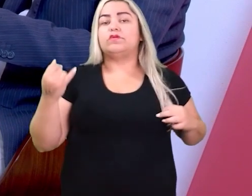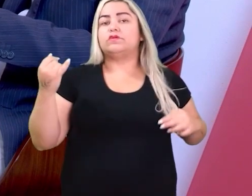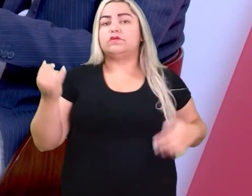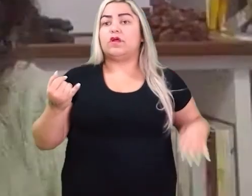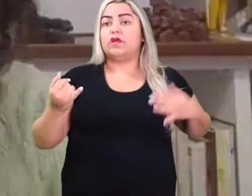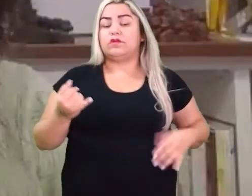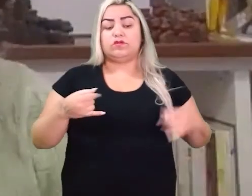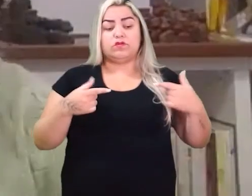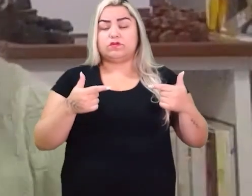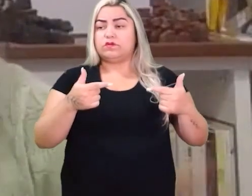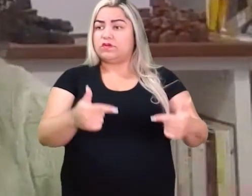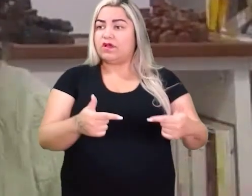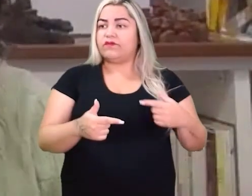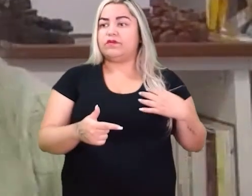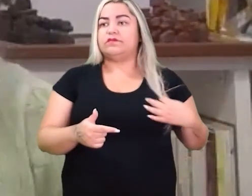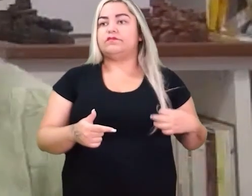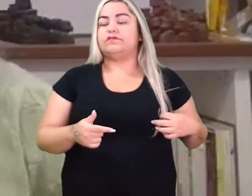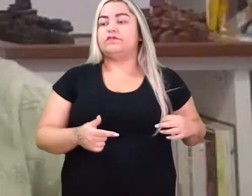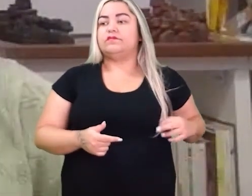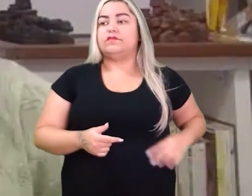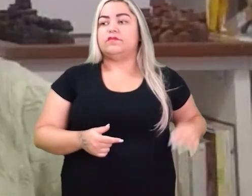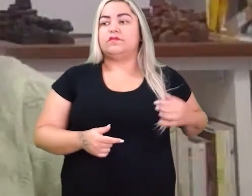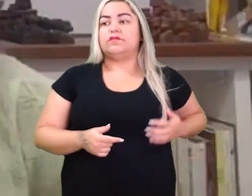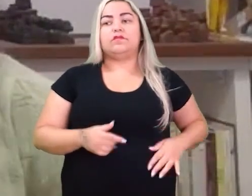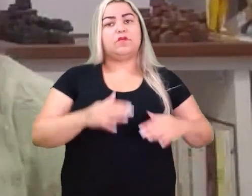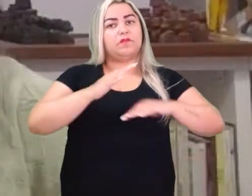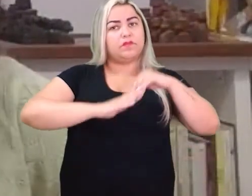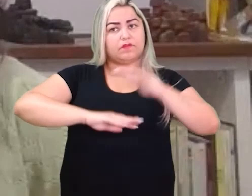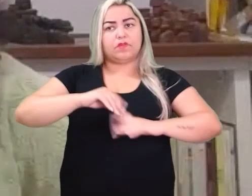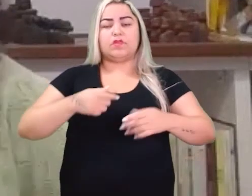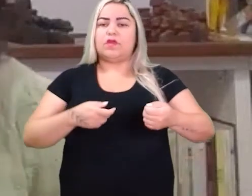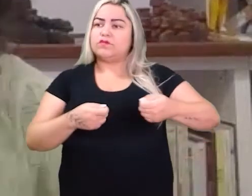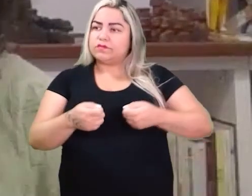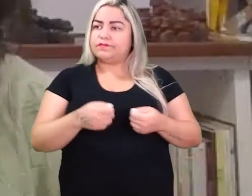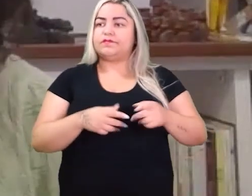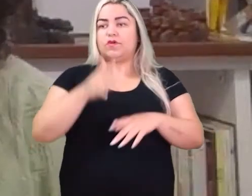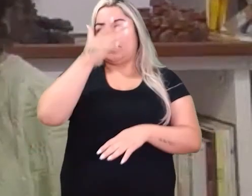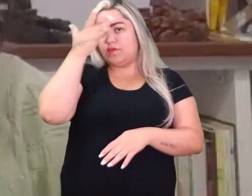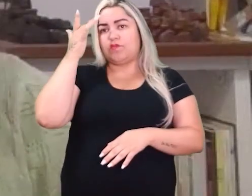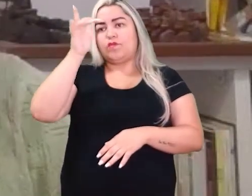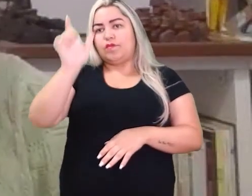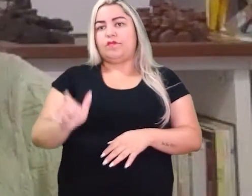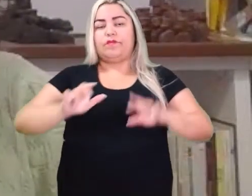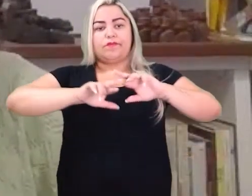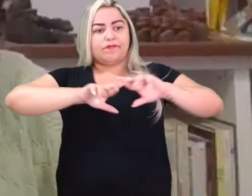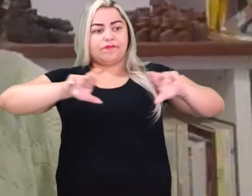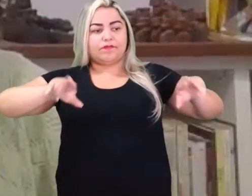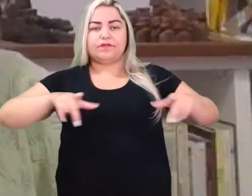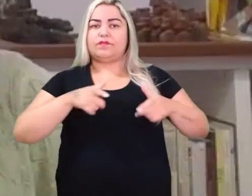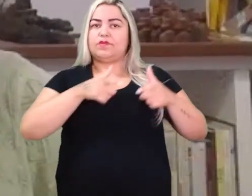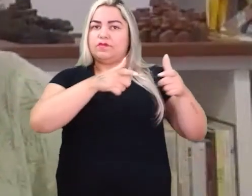as suas prioridades, quais são os seus desafios, quais são a maneira de lidar até com essas pessoas, né? Então você